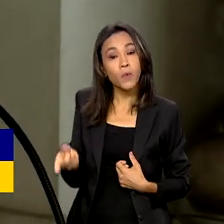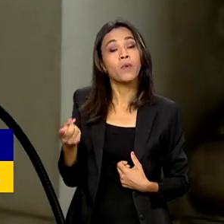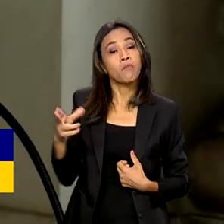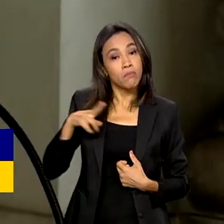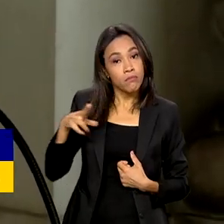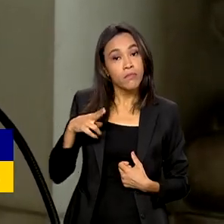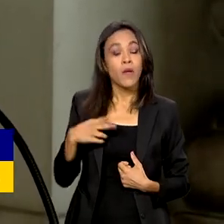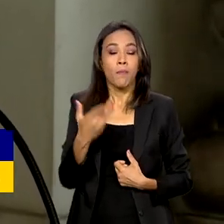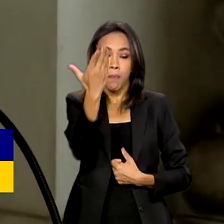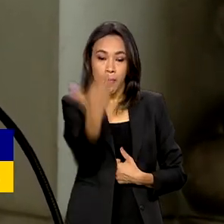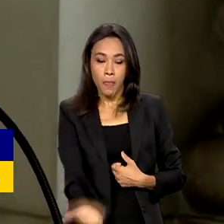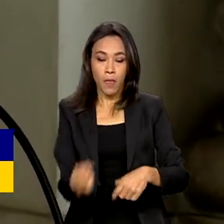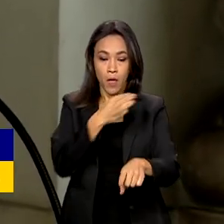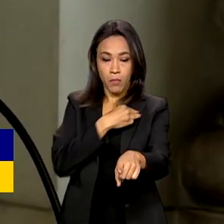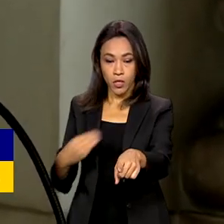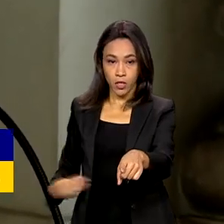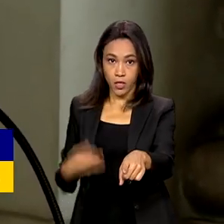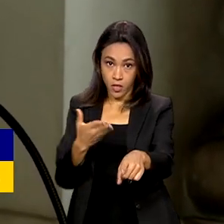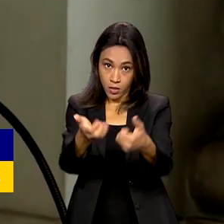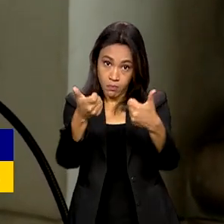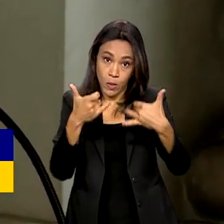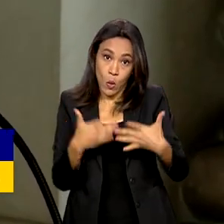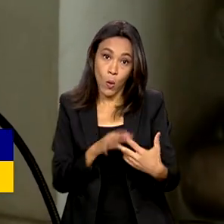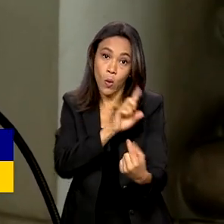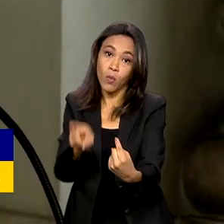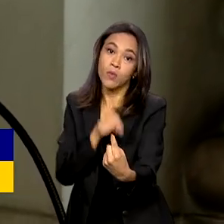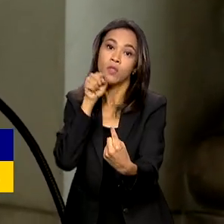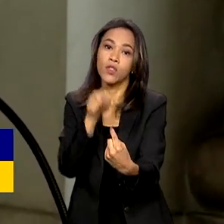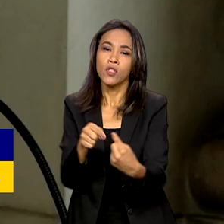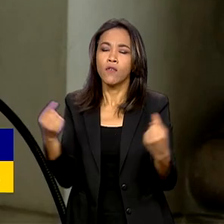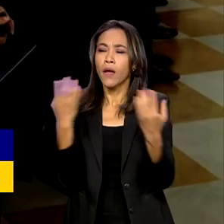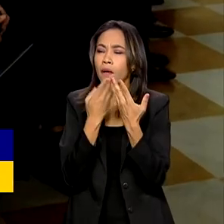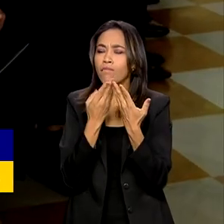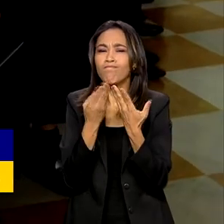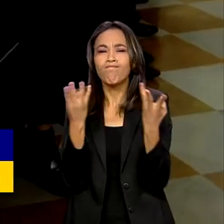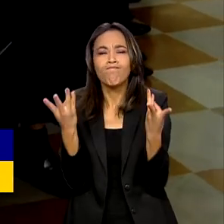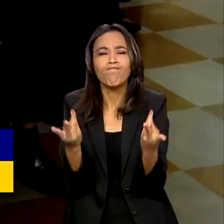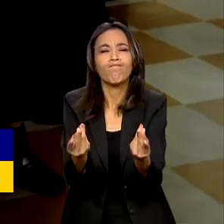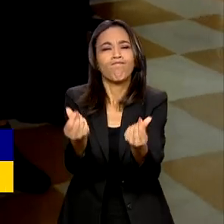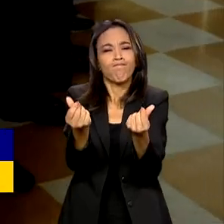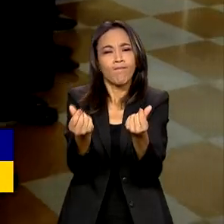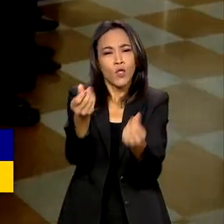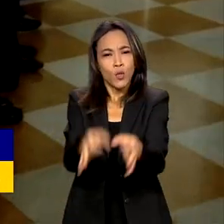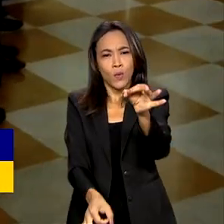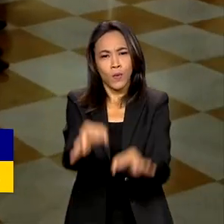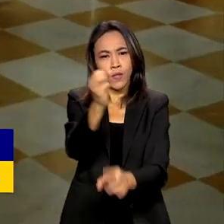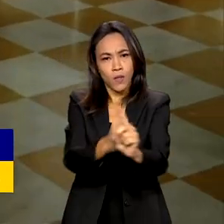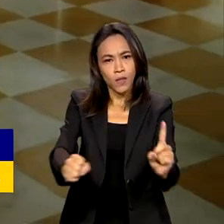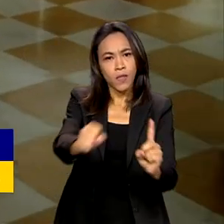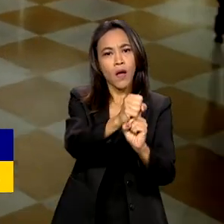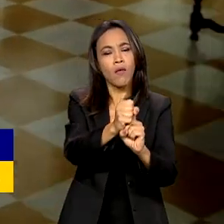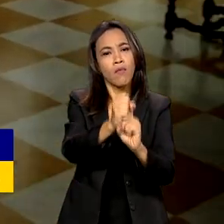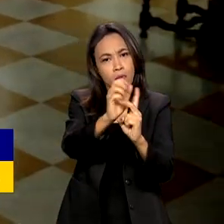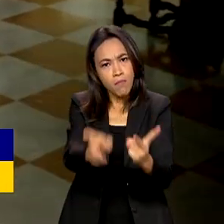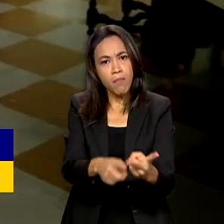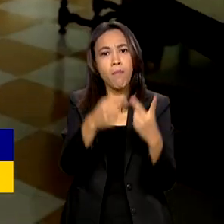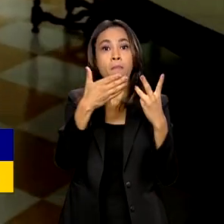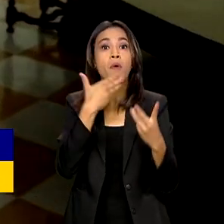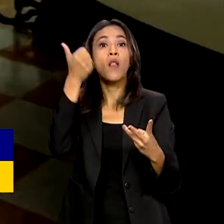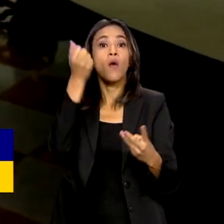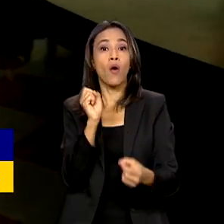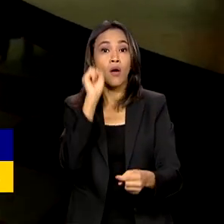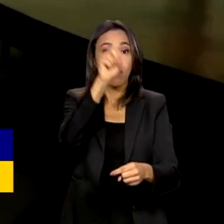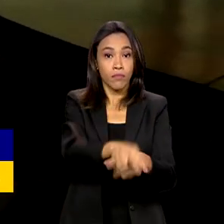o Ministério da Fazenda, o objetivo é possibilitar maior eficiência, justiça social e melhores condições para a geração